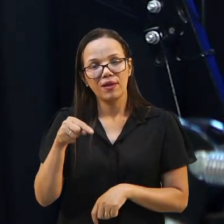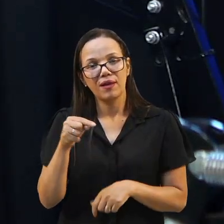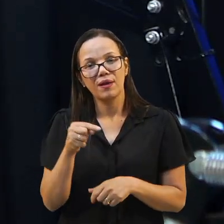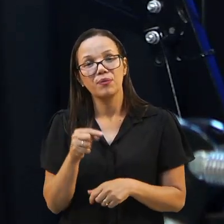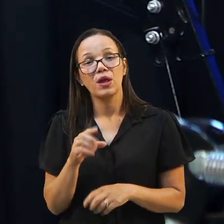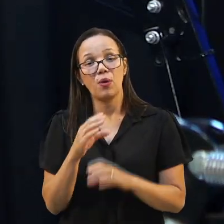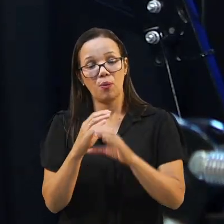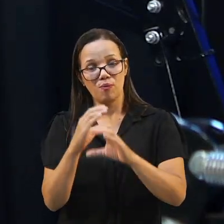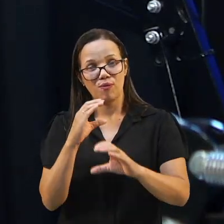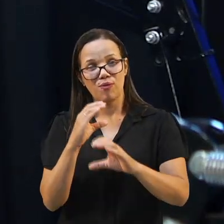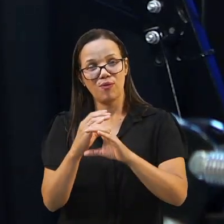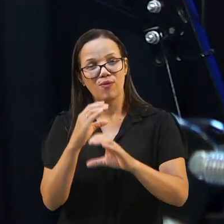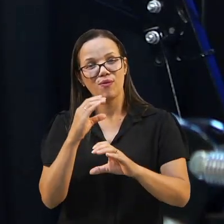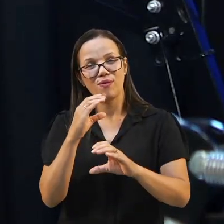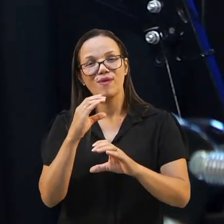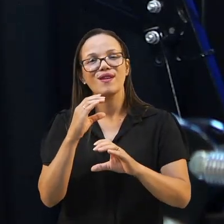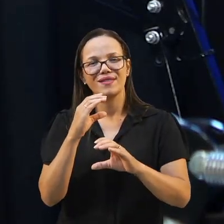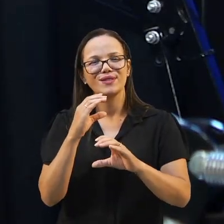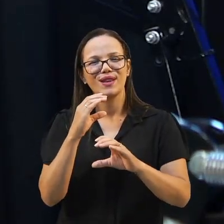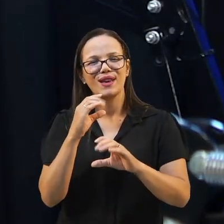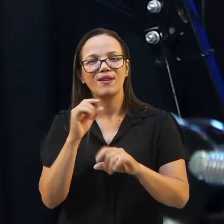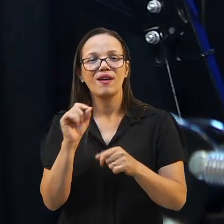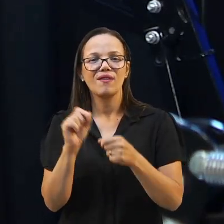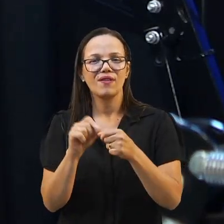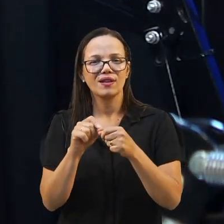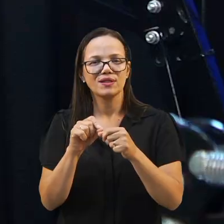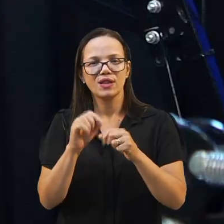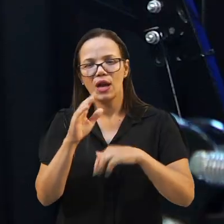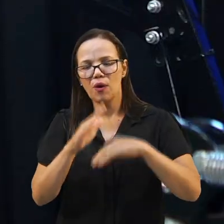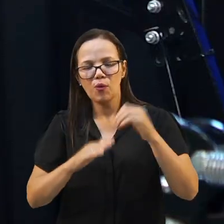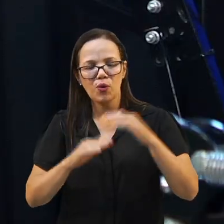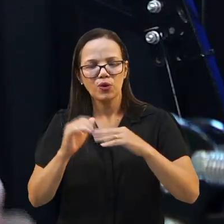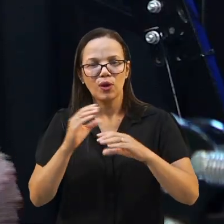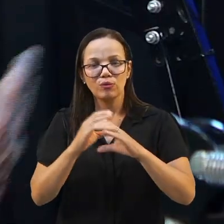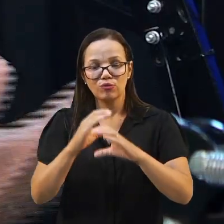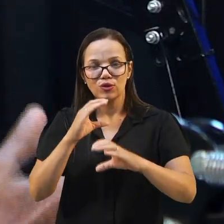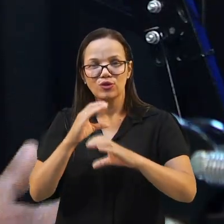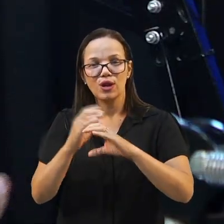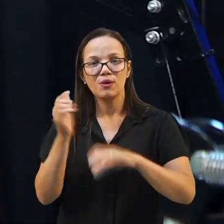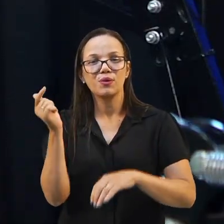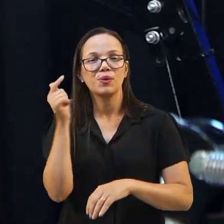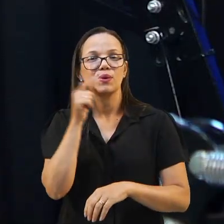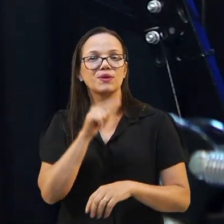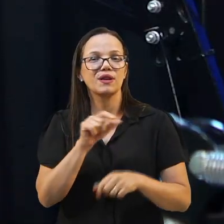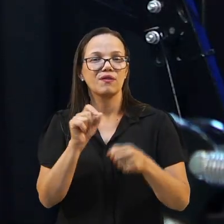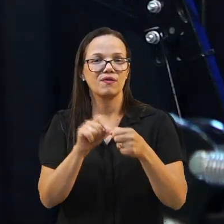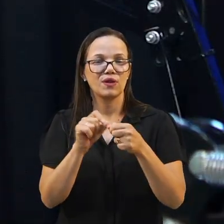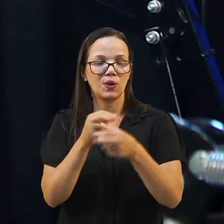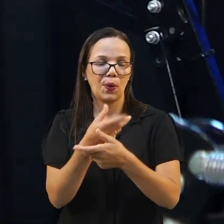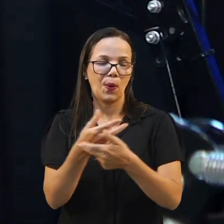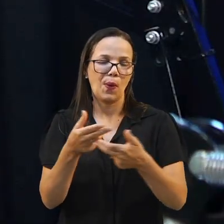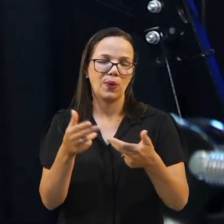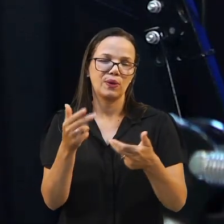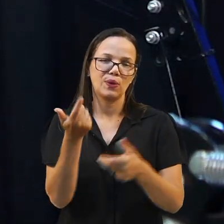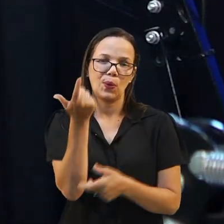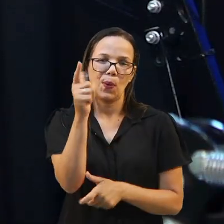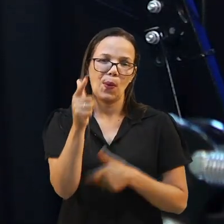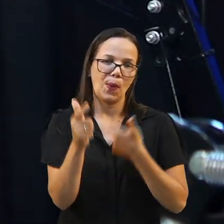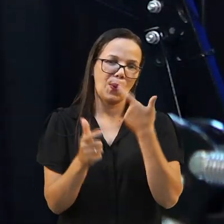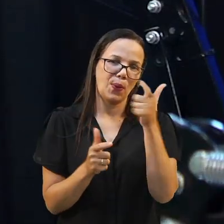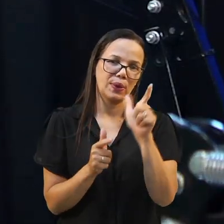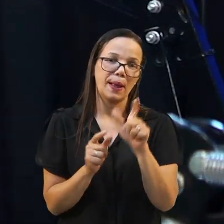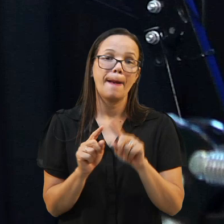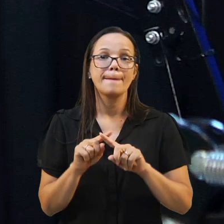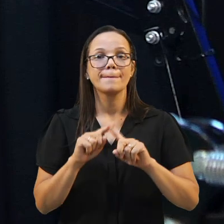eu era engenheiro, exercia a função de engenheiro e que consegui fazer algumas coisas. Mas